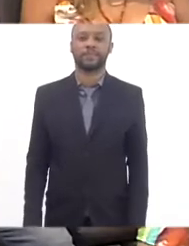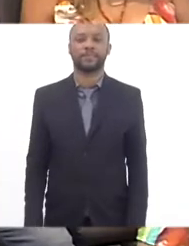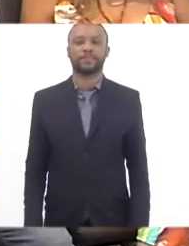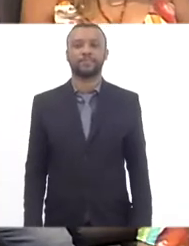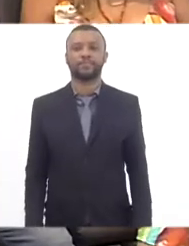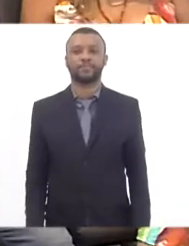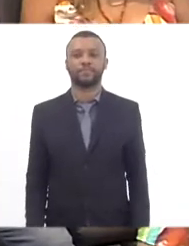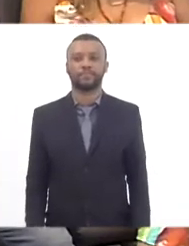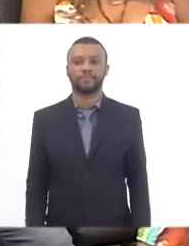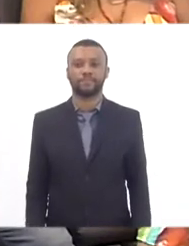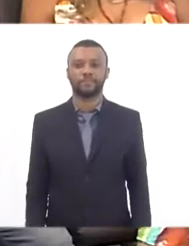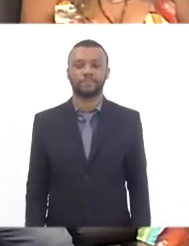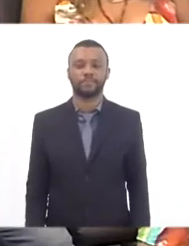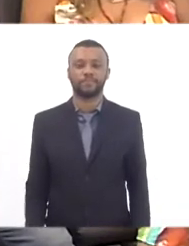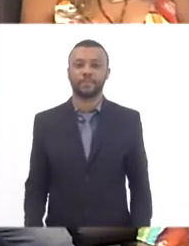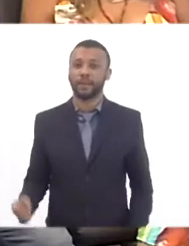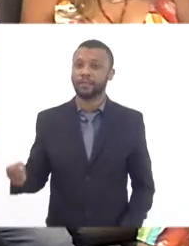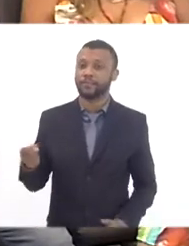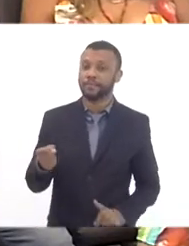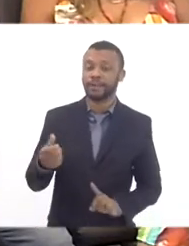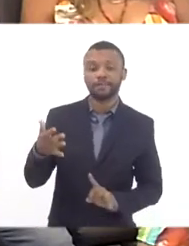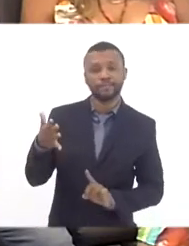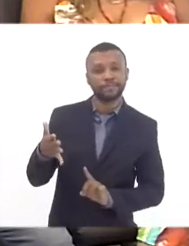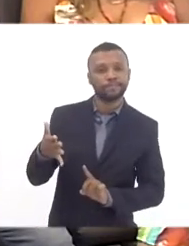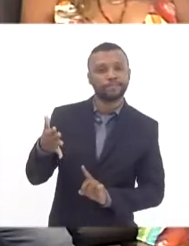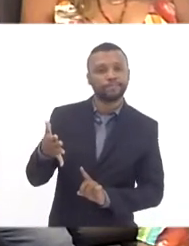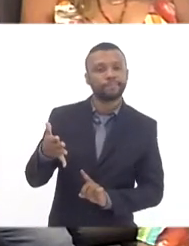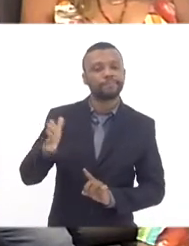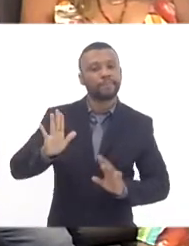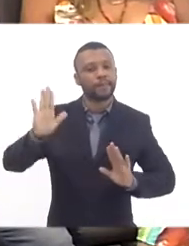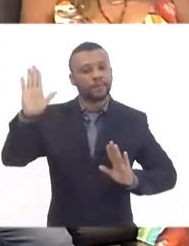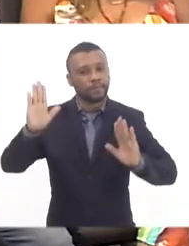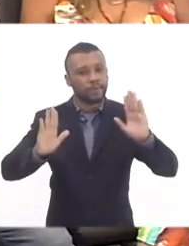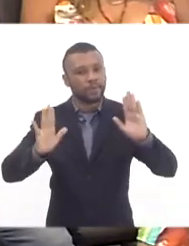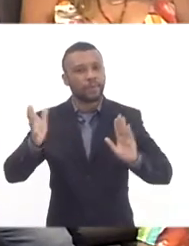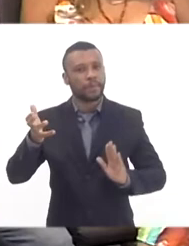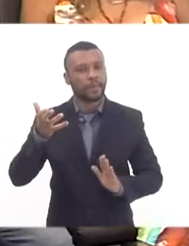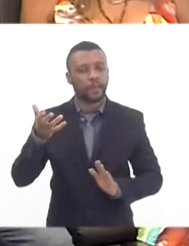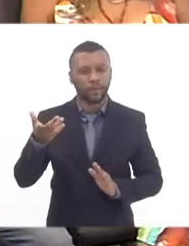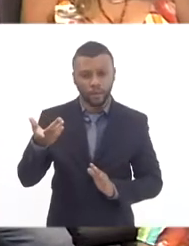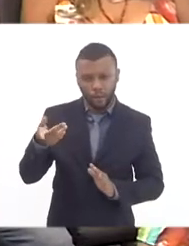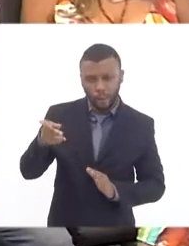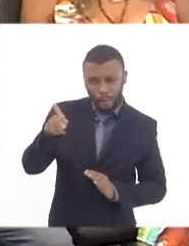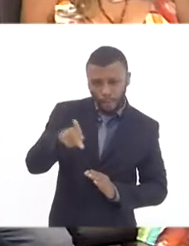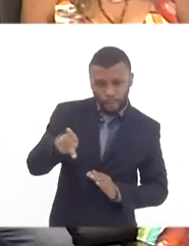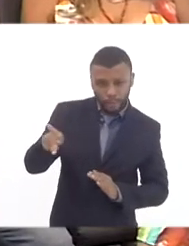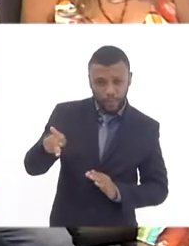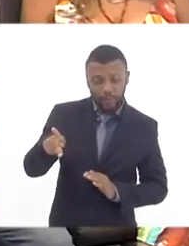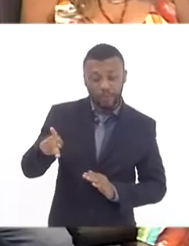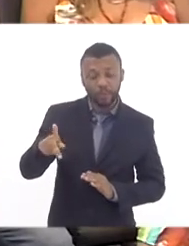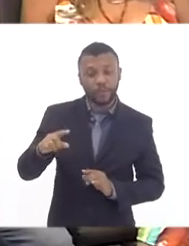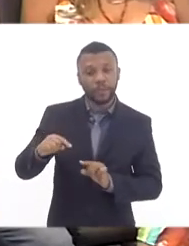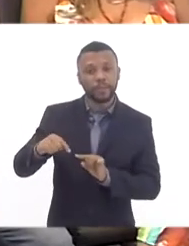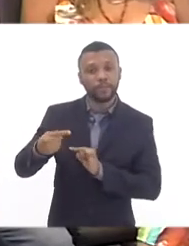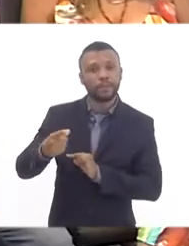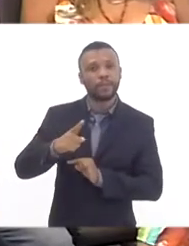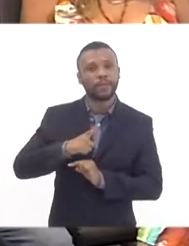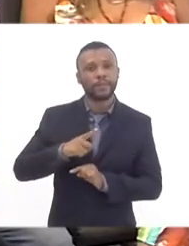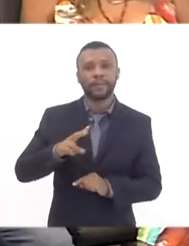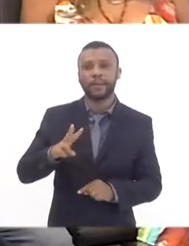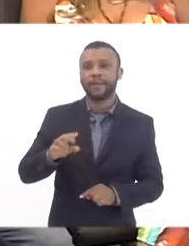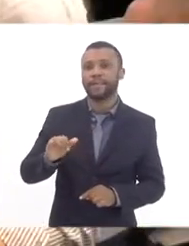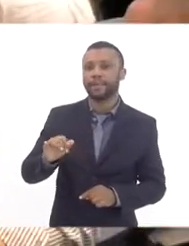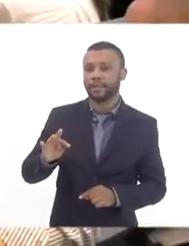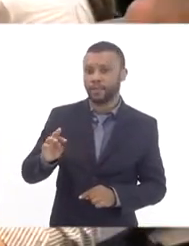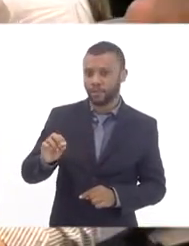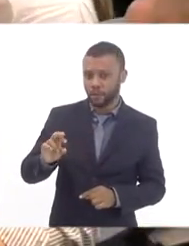Vou passar a fala para o professor... Cadê ele? Professor... Depois tem a Vitória, Jennifer,